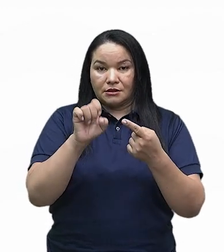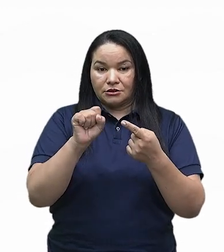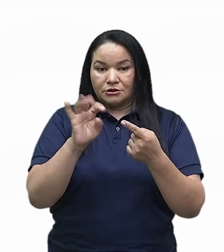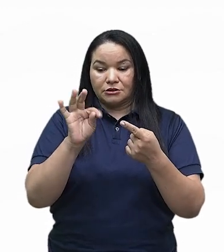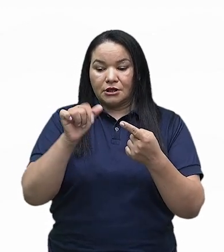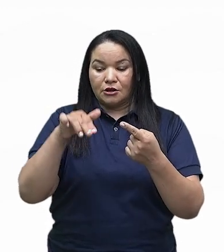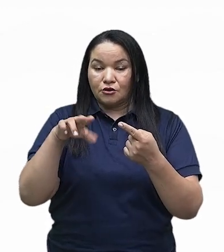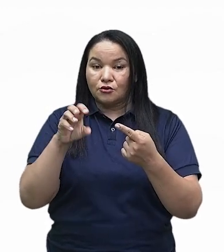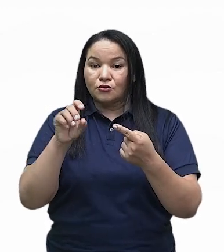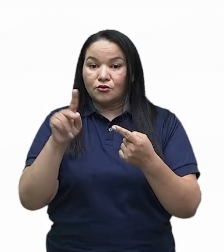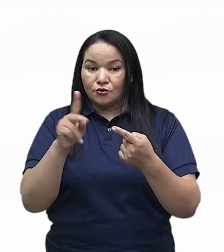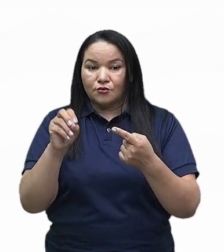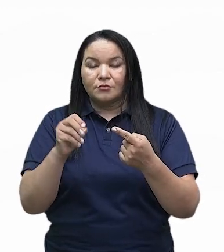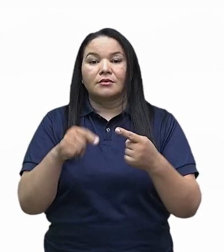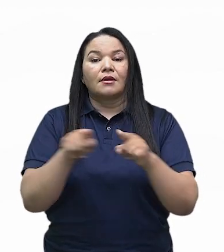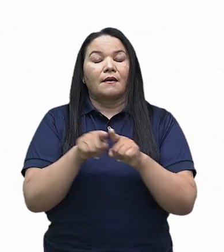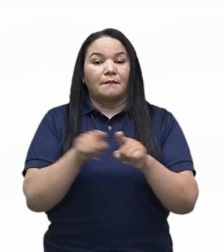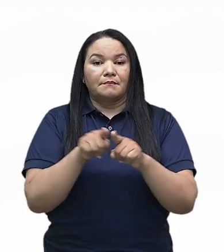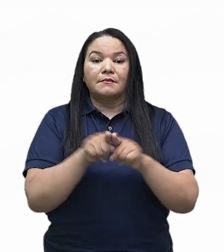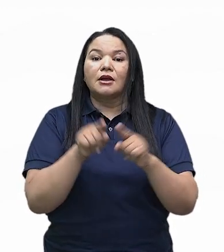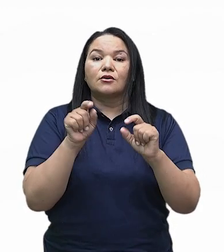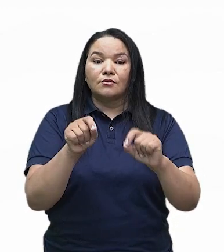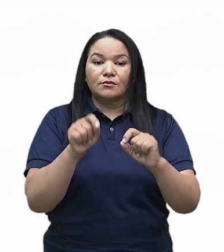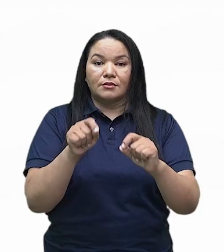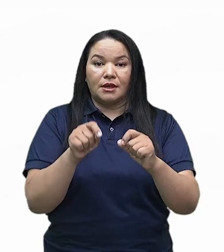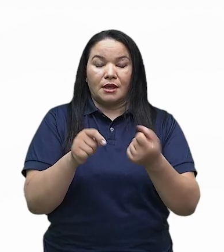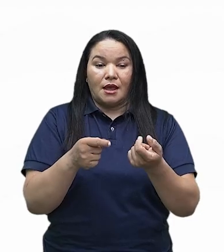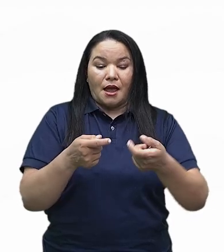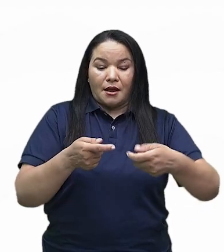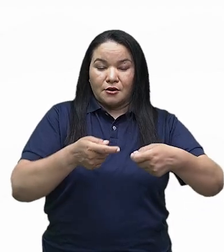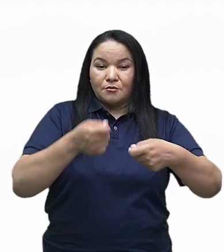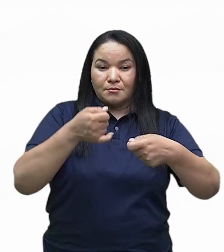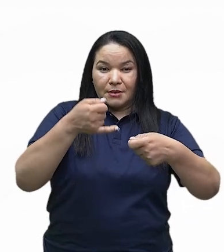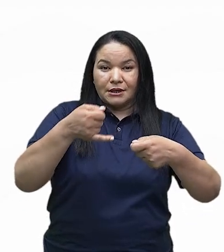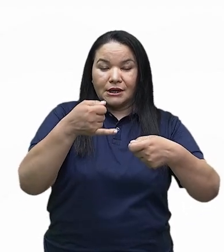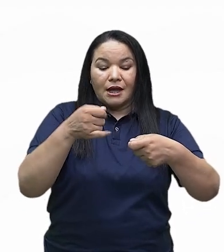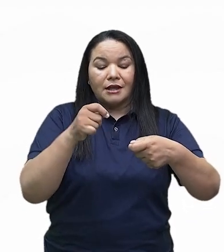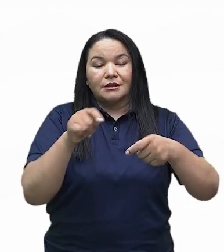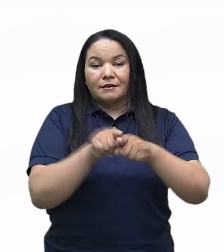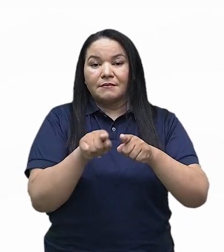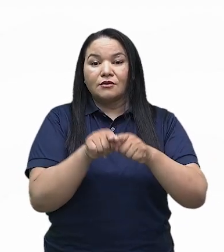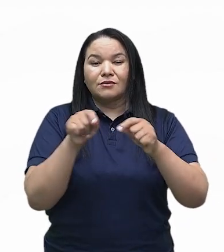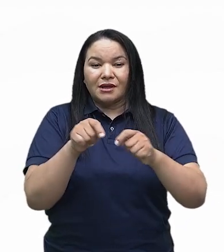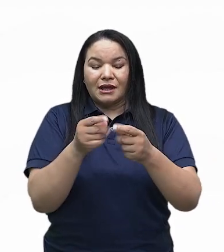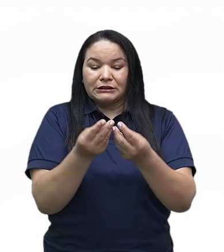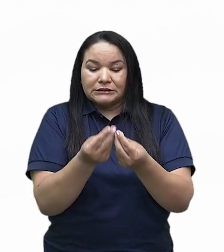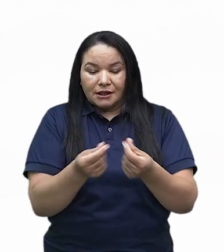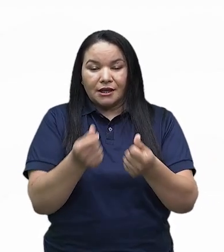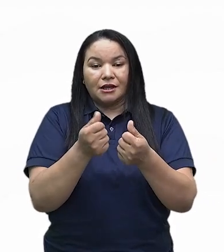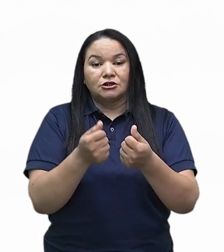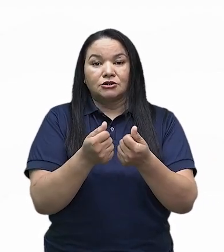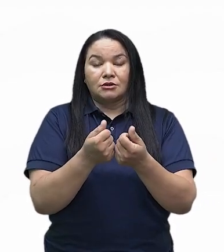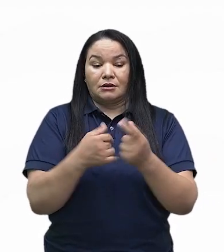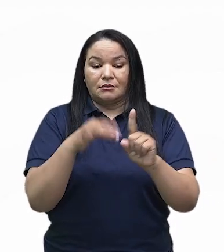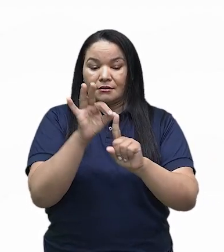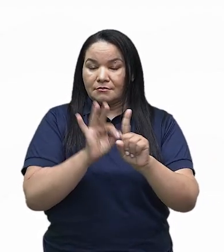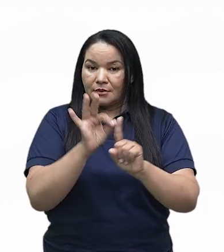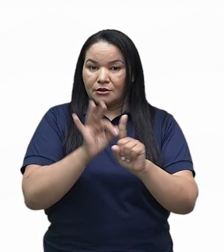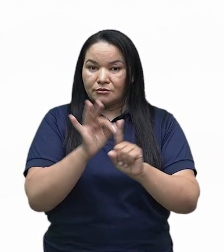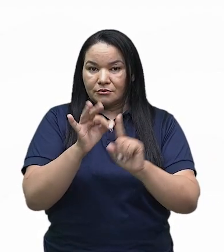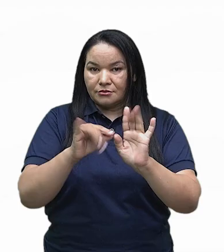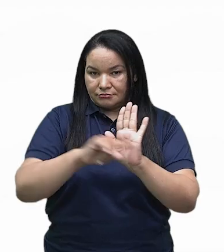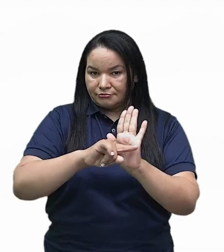soldar componentes, porque ele derrete, né, sua temperatura de fusão a uma temperatura